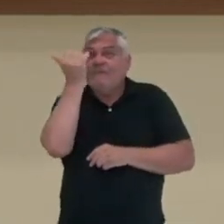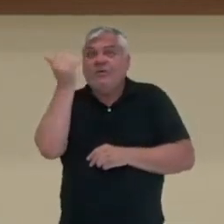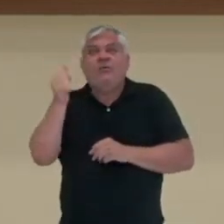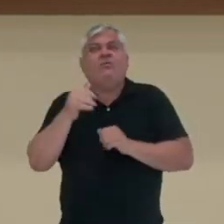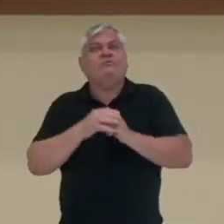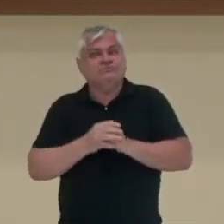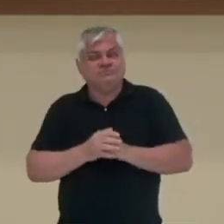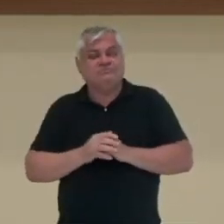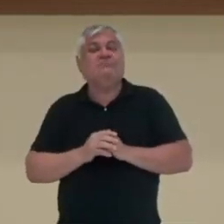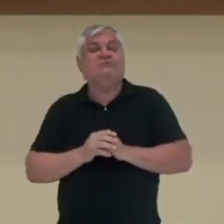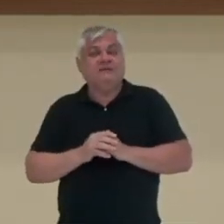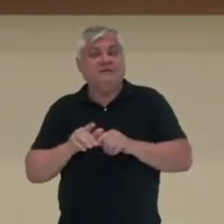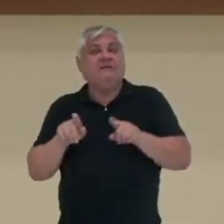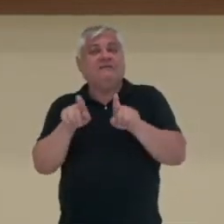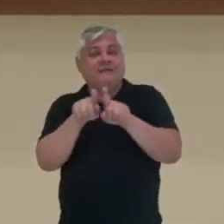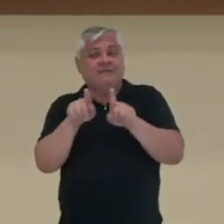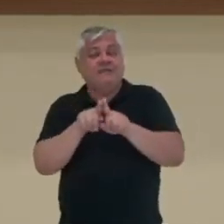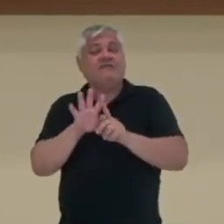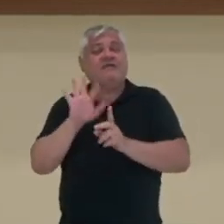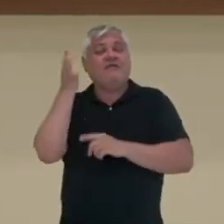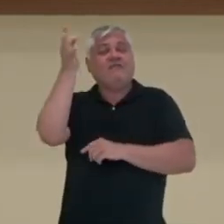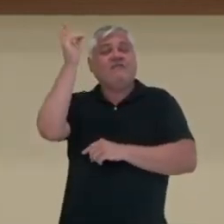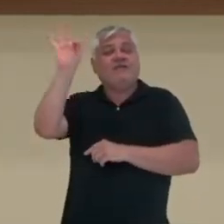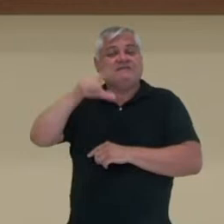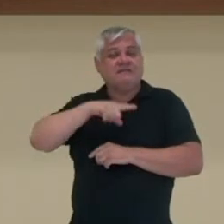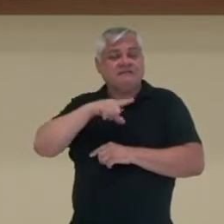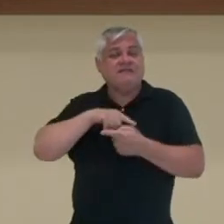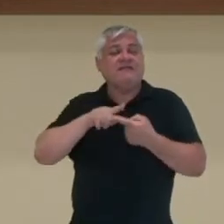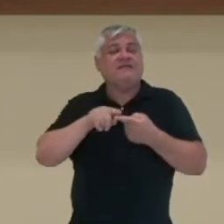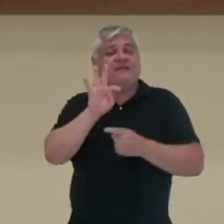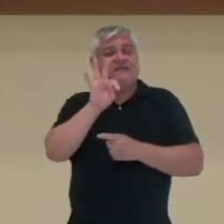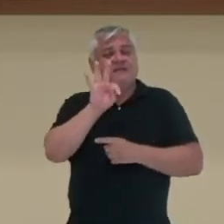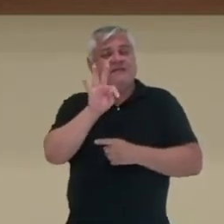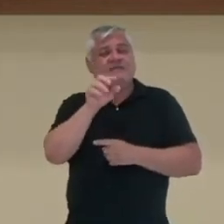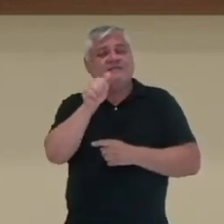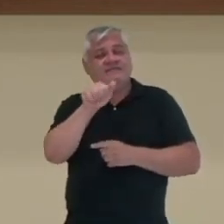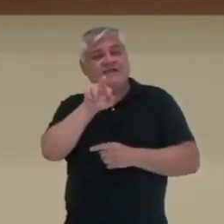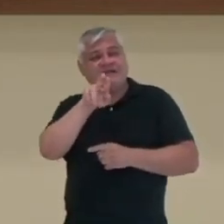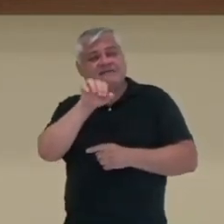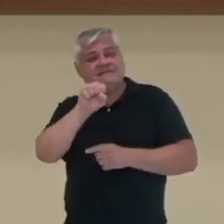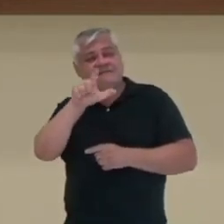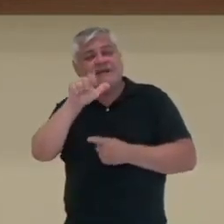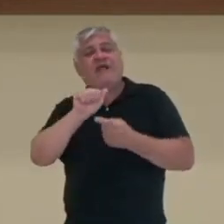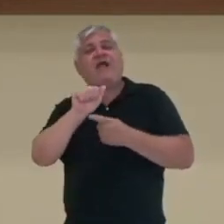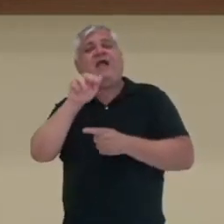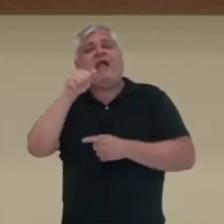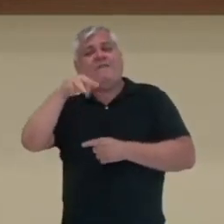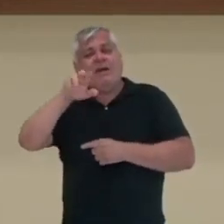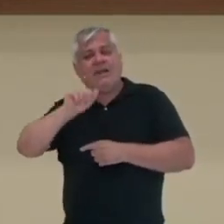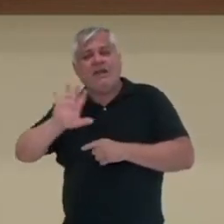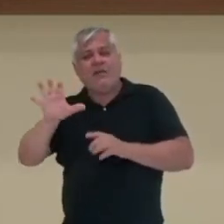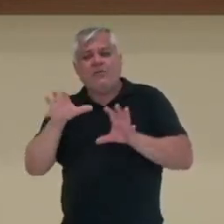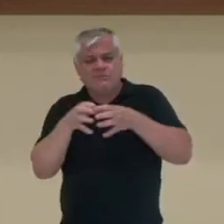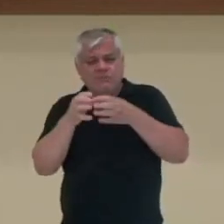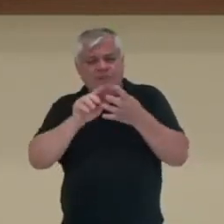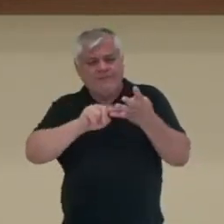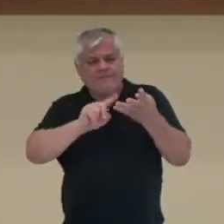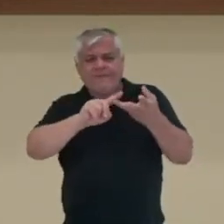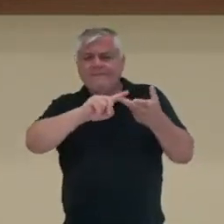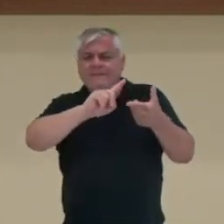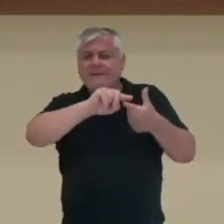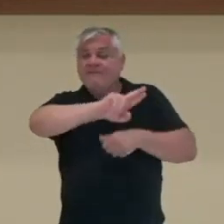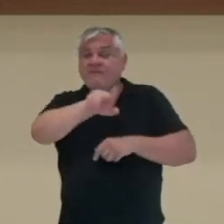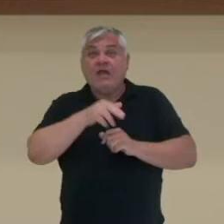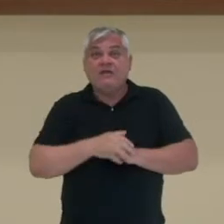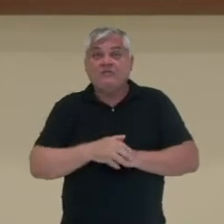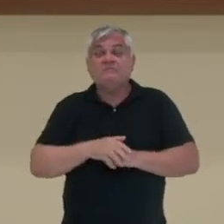aqui, voltando de viagem da França, nós vamos ter a Tarsila do Amaral, que vai se juntar a este grupo. E aí nós temos o Heitor Villa-Lobos, que